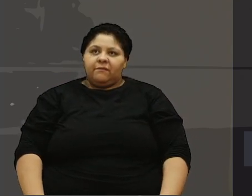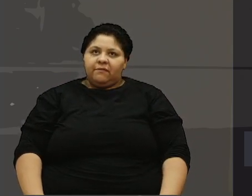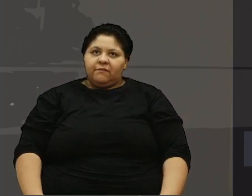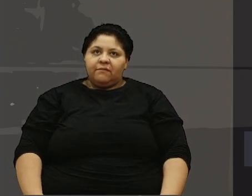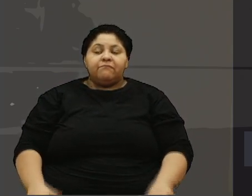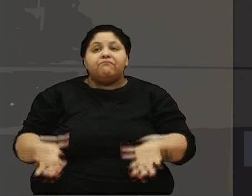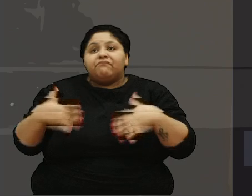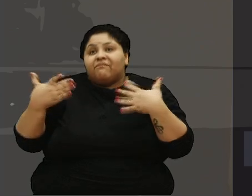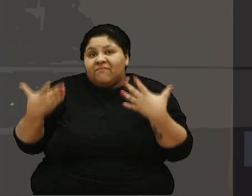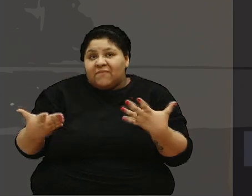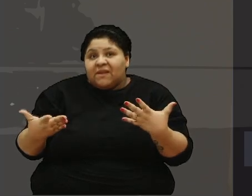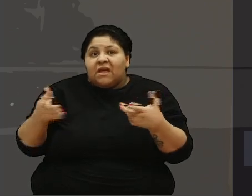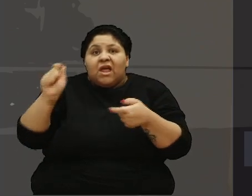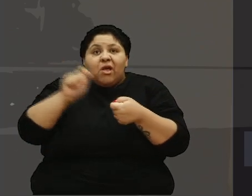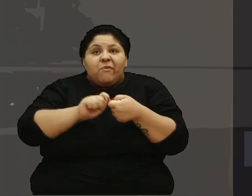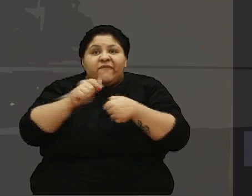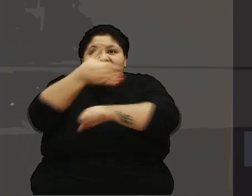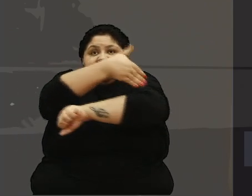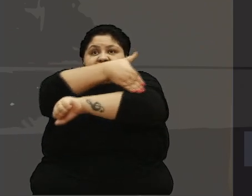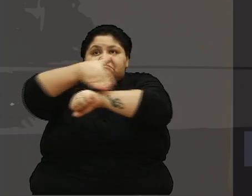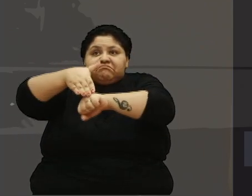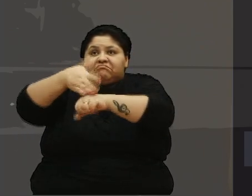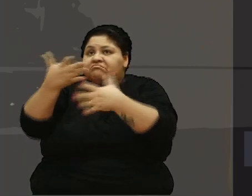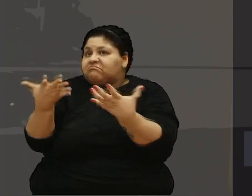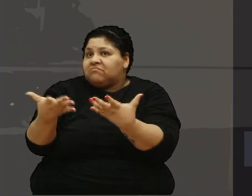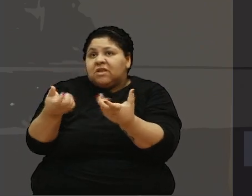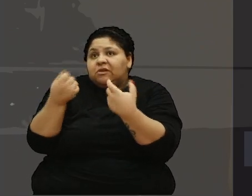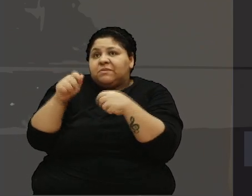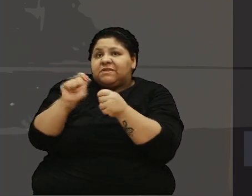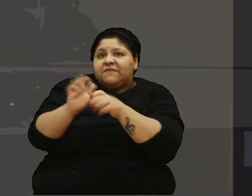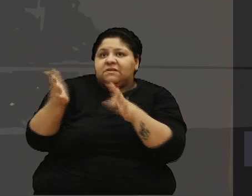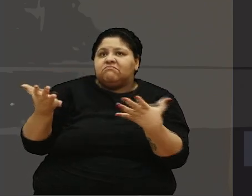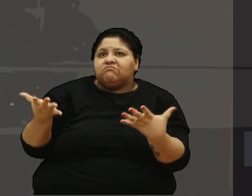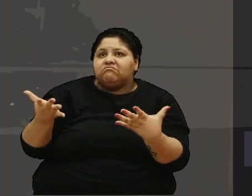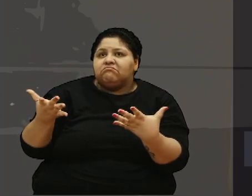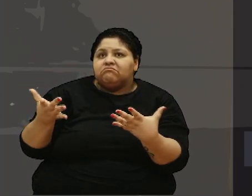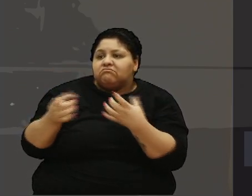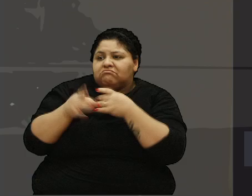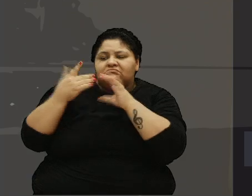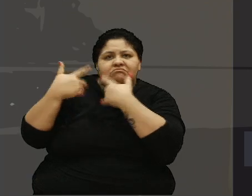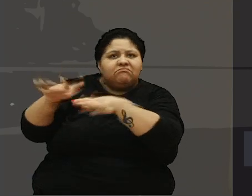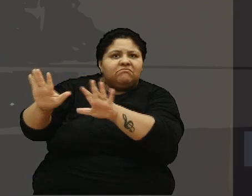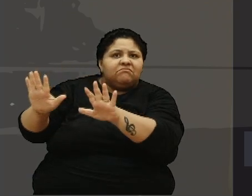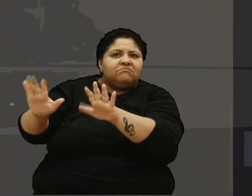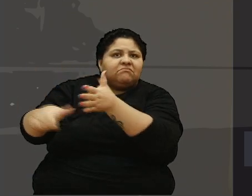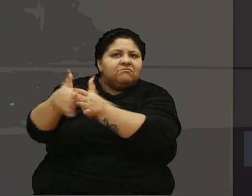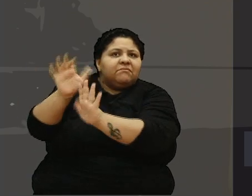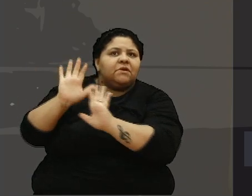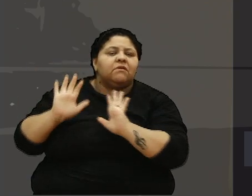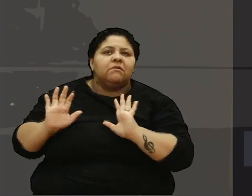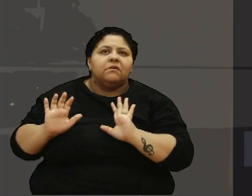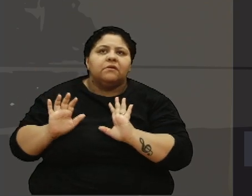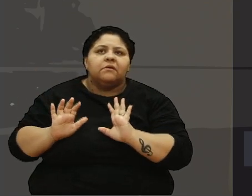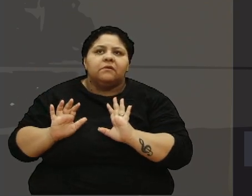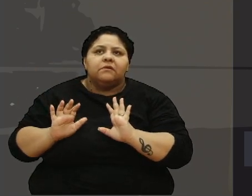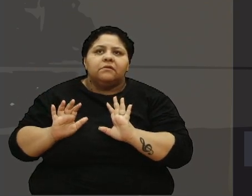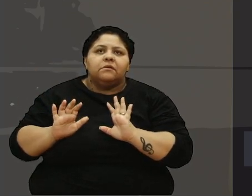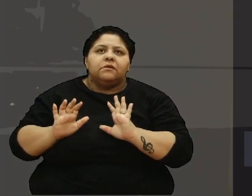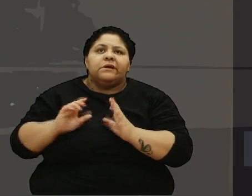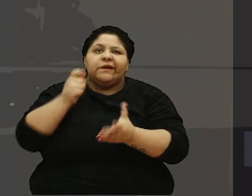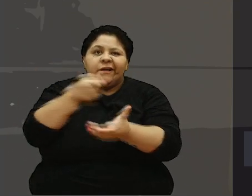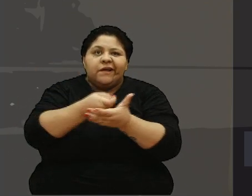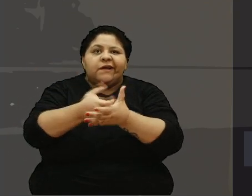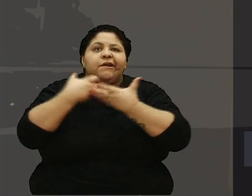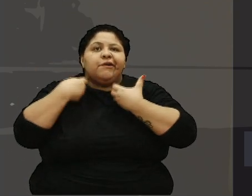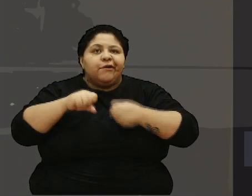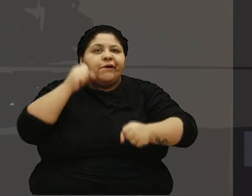Então, bom, se é para fazer asfalto assim, daí não precisa nem fazer. Deixa do jeito que estava, que era menos pior. Então, que a gente exige que a Secretaria de